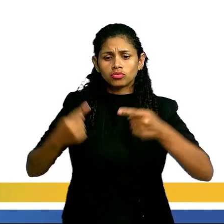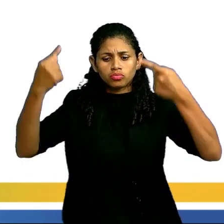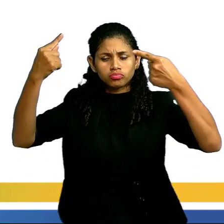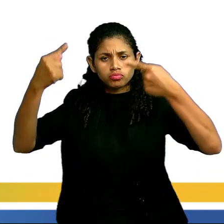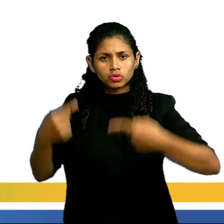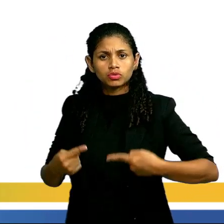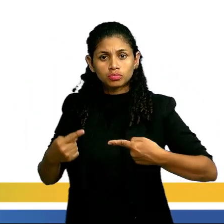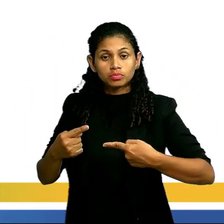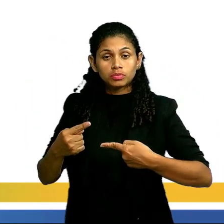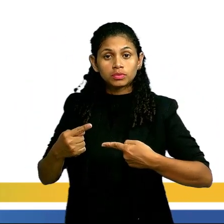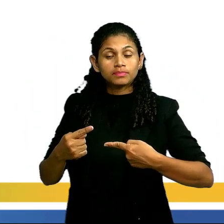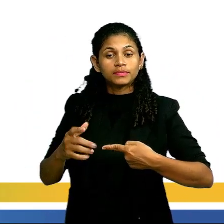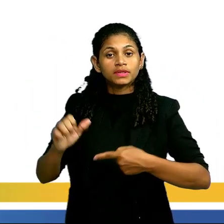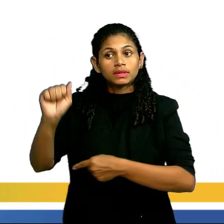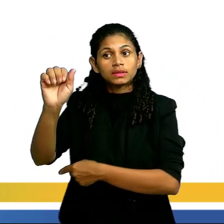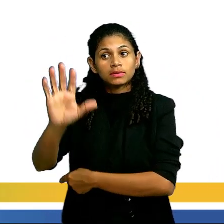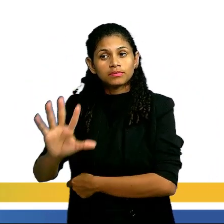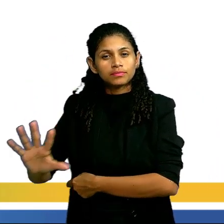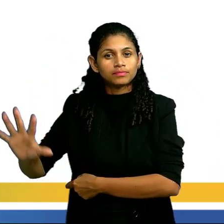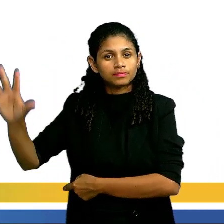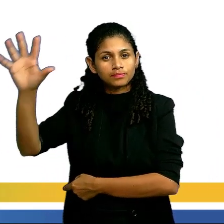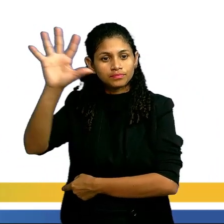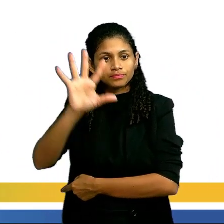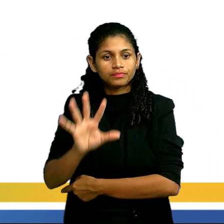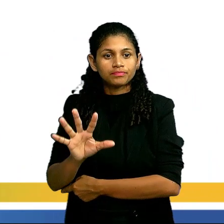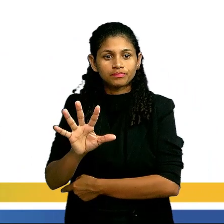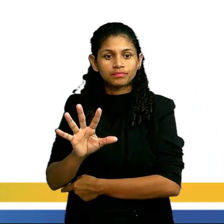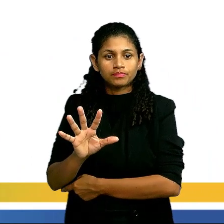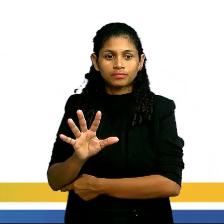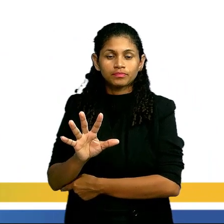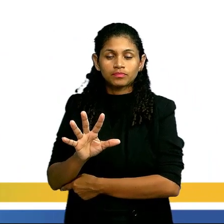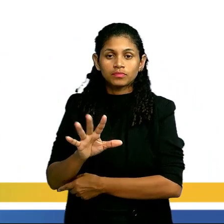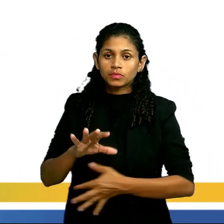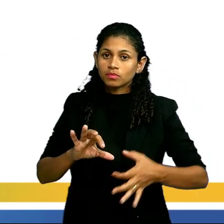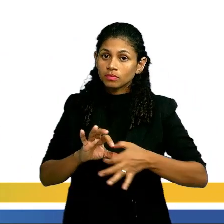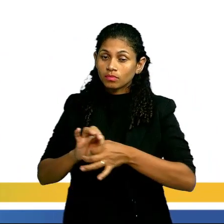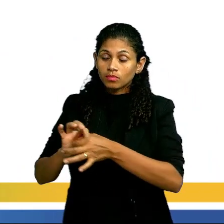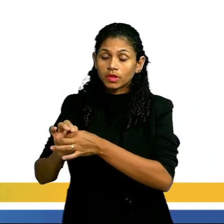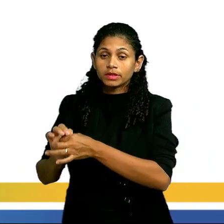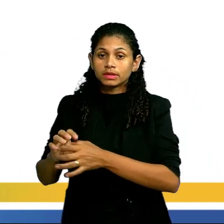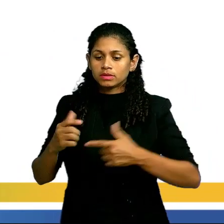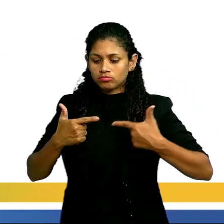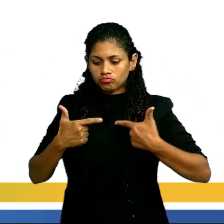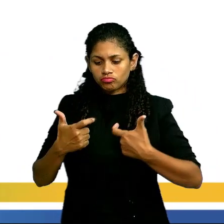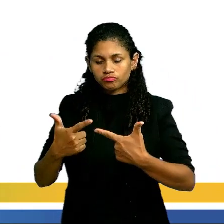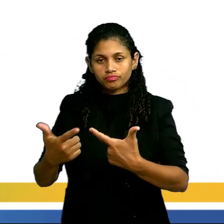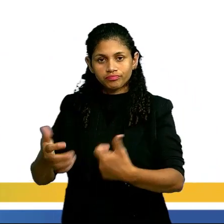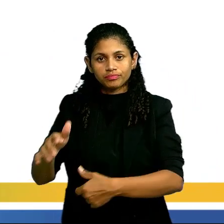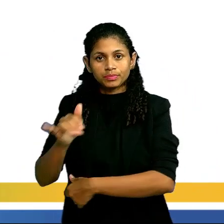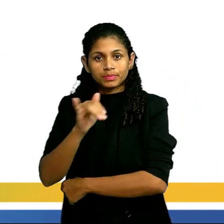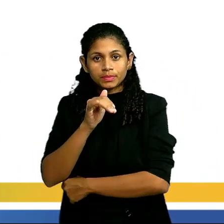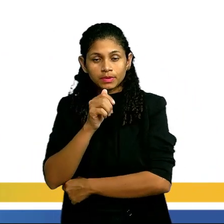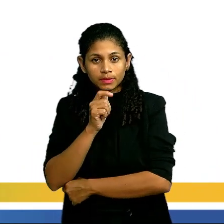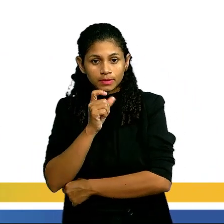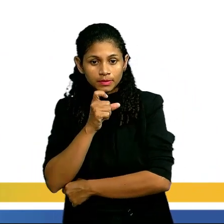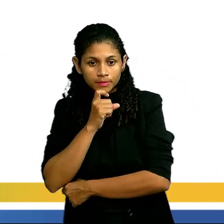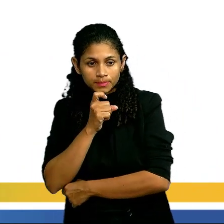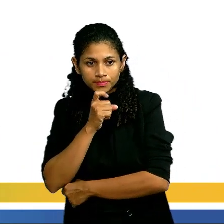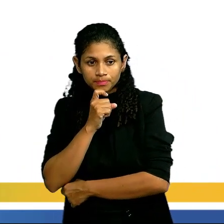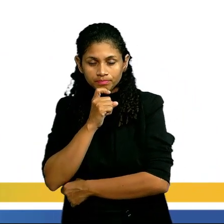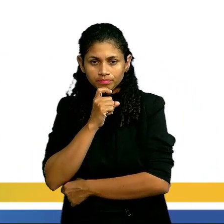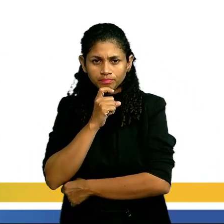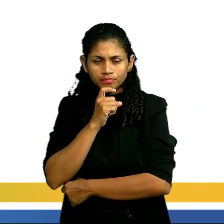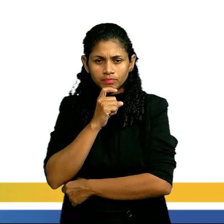América, provenientes da bipolarização mundial no contexto da Guerra Fria. Após analisar a charge, é